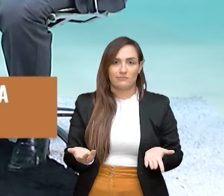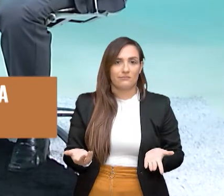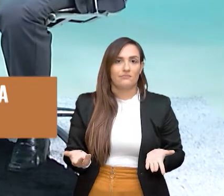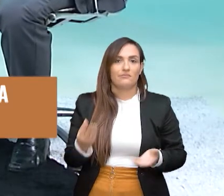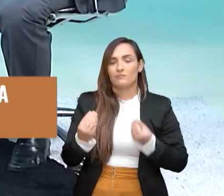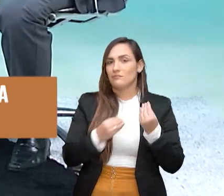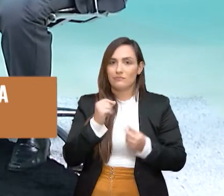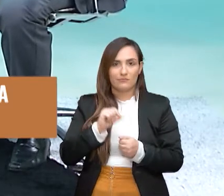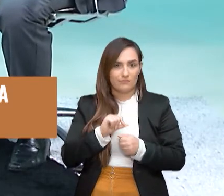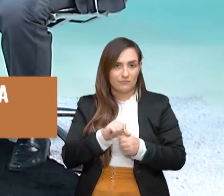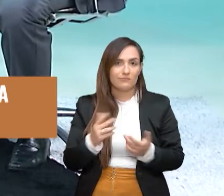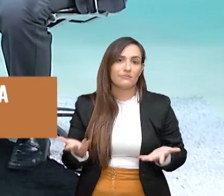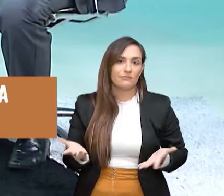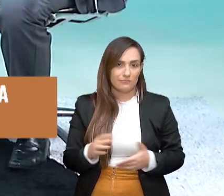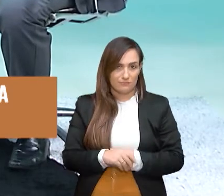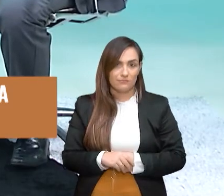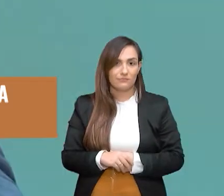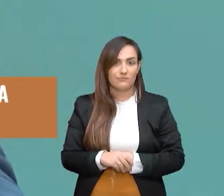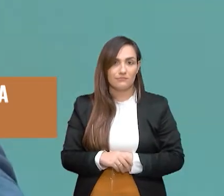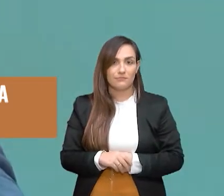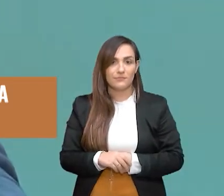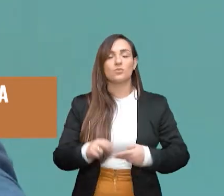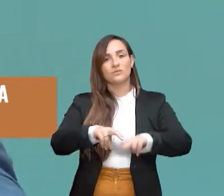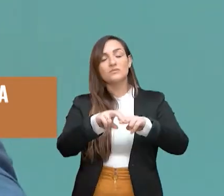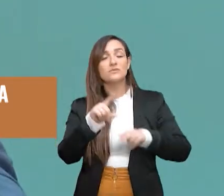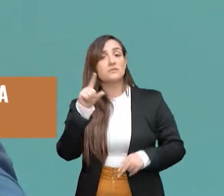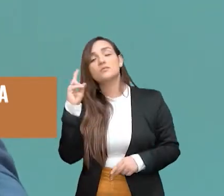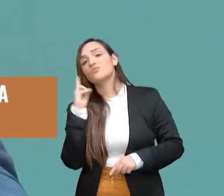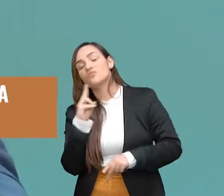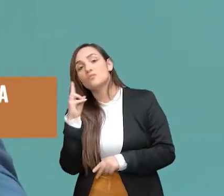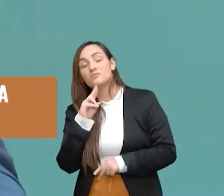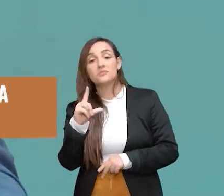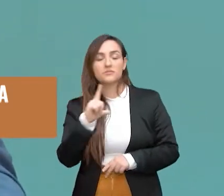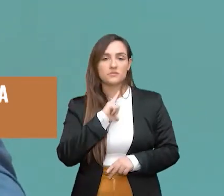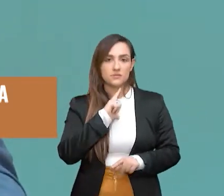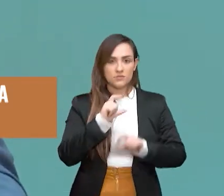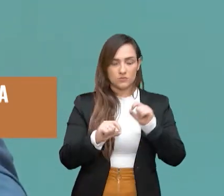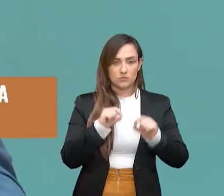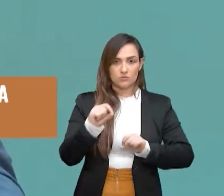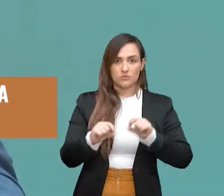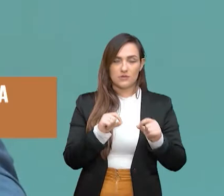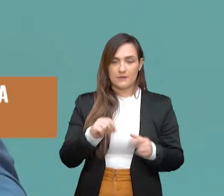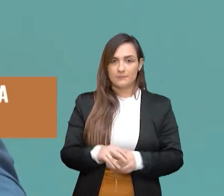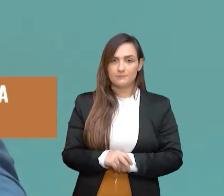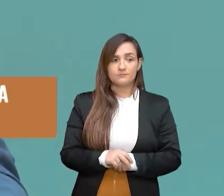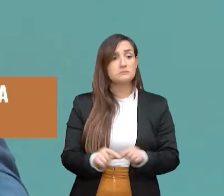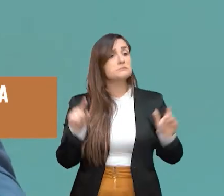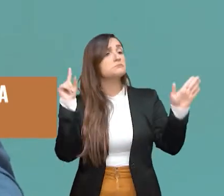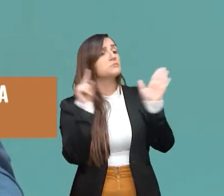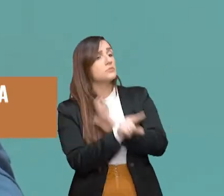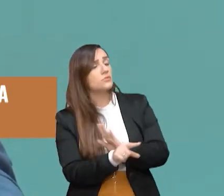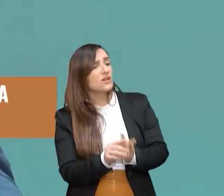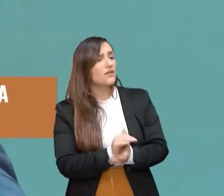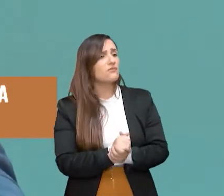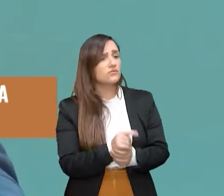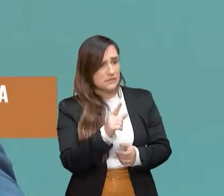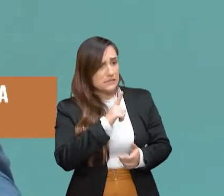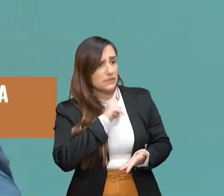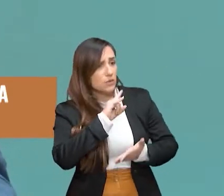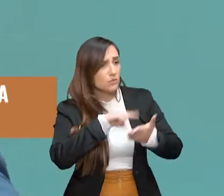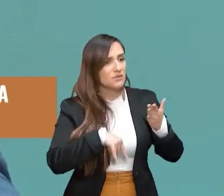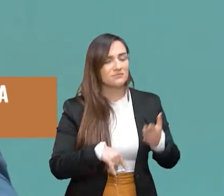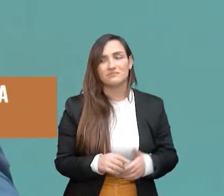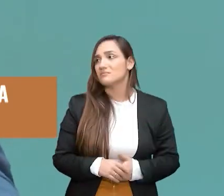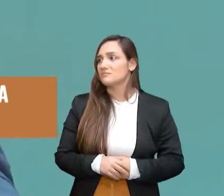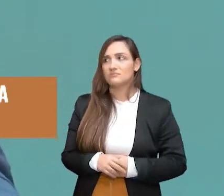adequado, muitas vezes, para guardar a sua documentação. Então, é muito comum no atendimento a gente perguntar e a pessoa dizer que